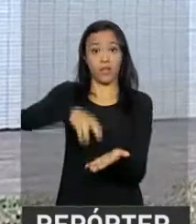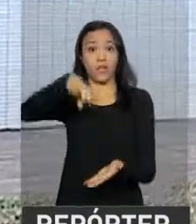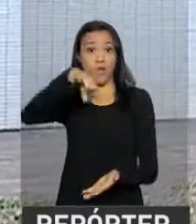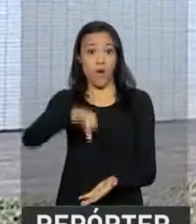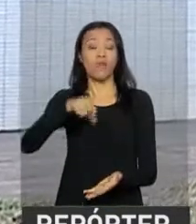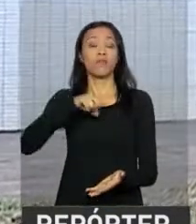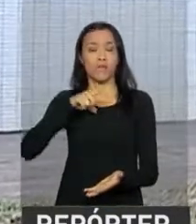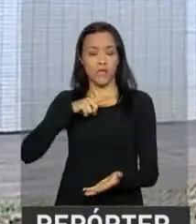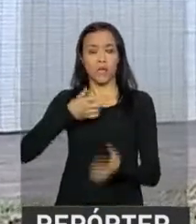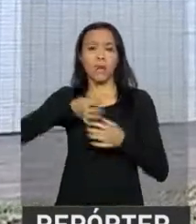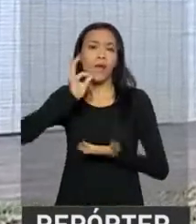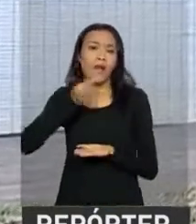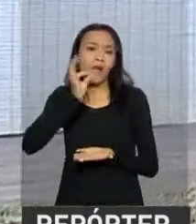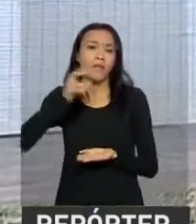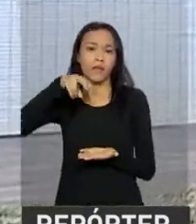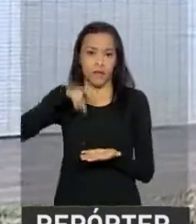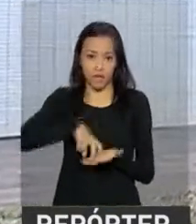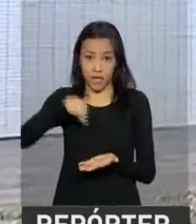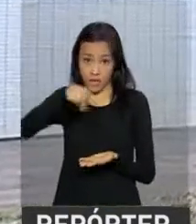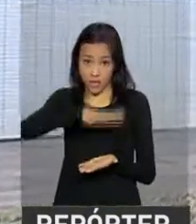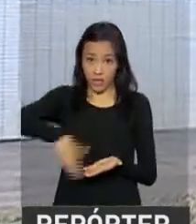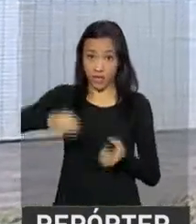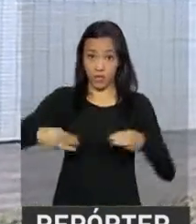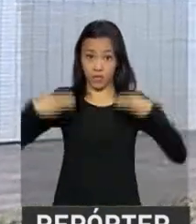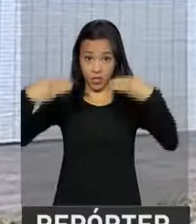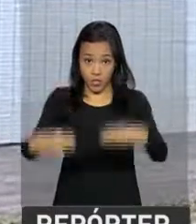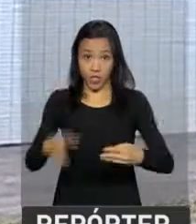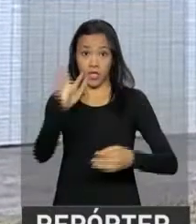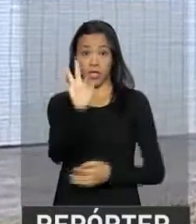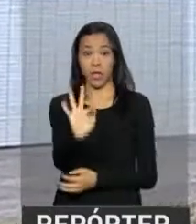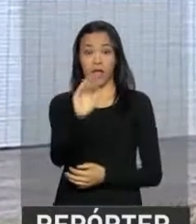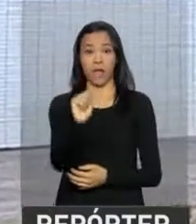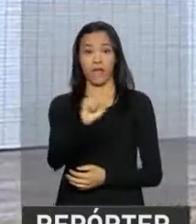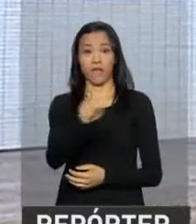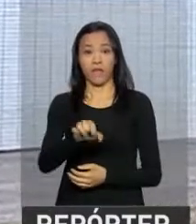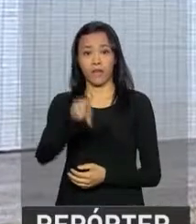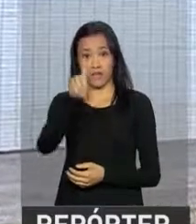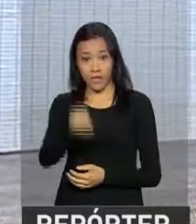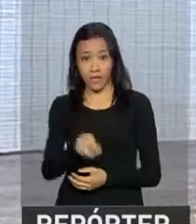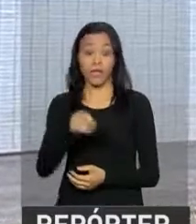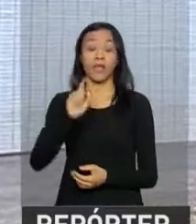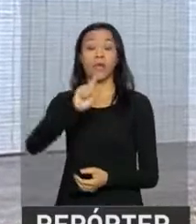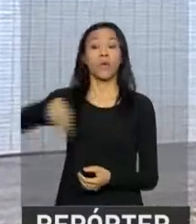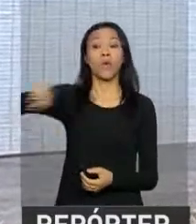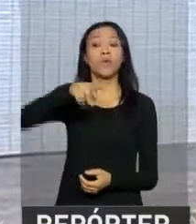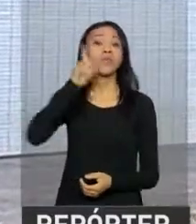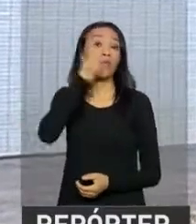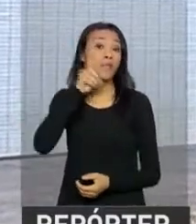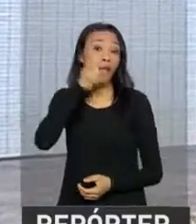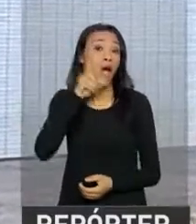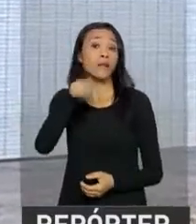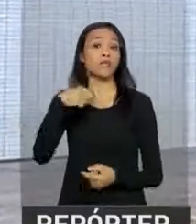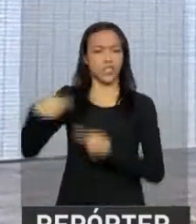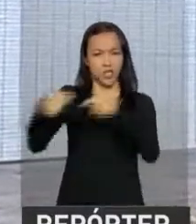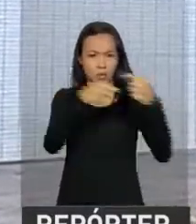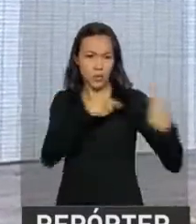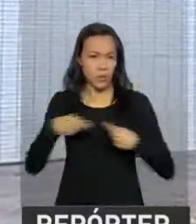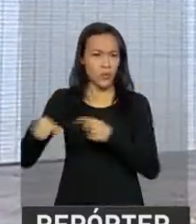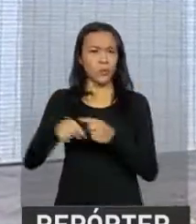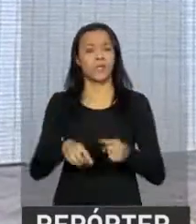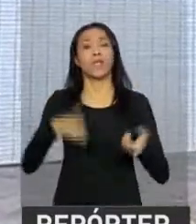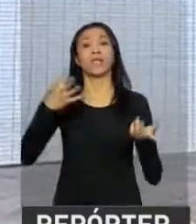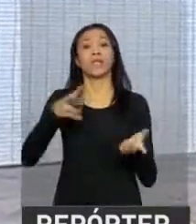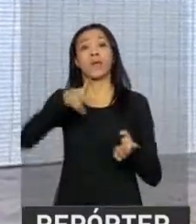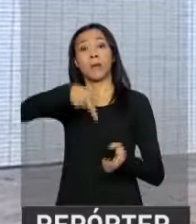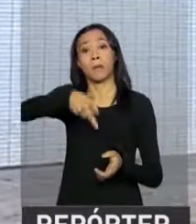aqui no Ministério da Fazenda com os deputados que participam da comissão especial que discute essa PEC na Câmara. Amanhã ele vai até o